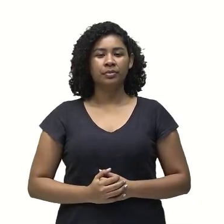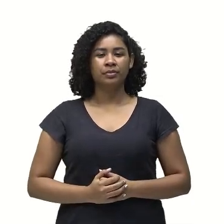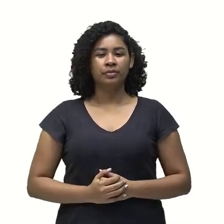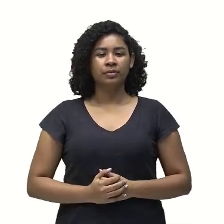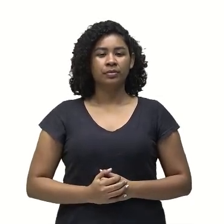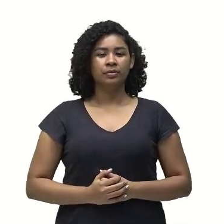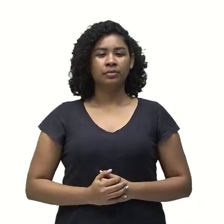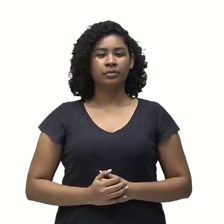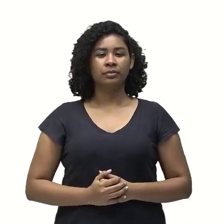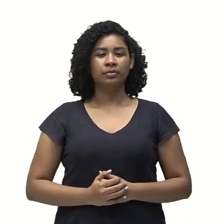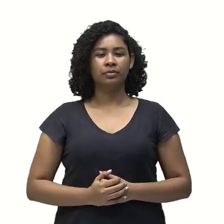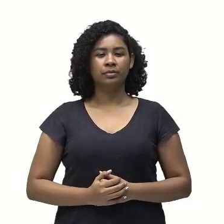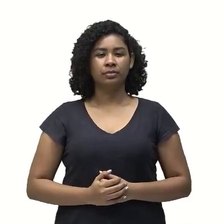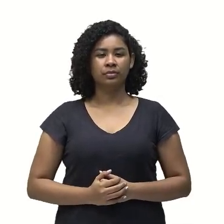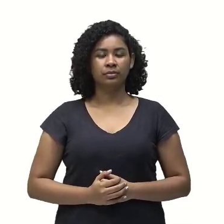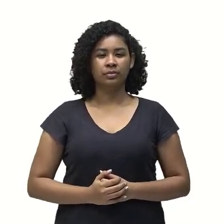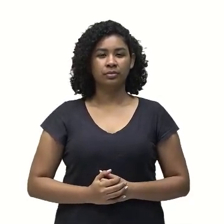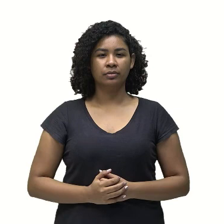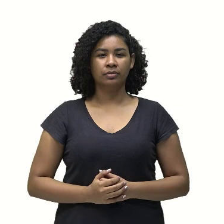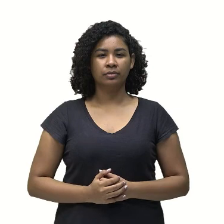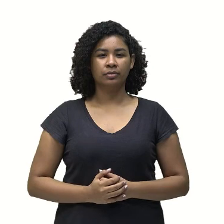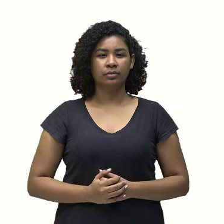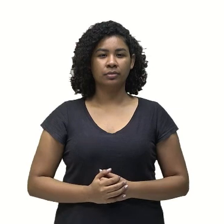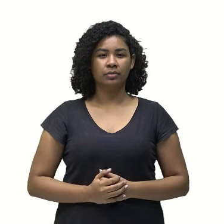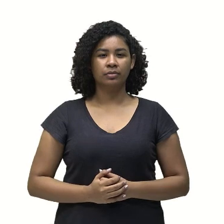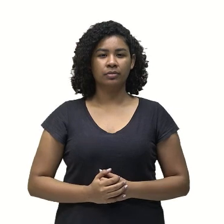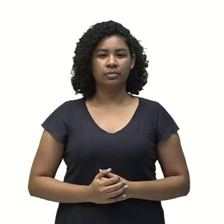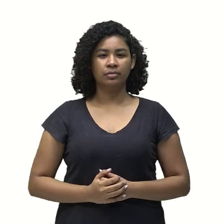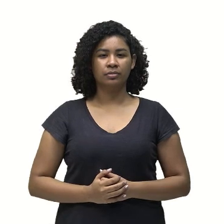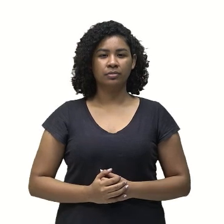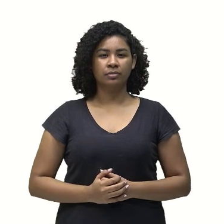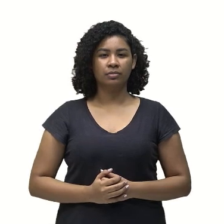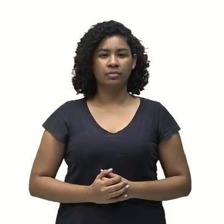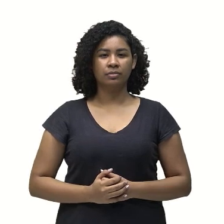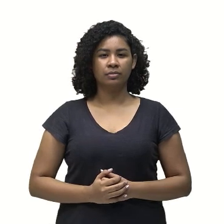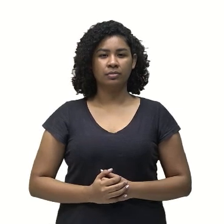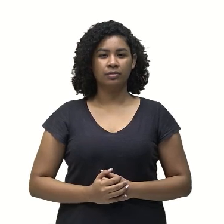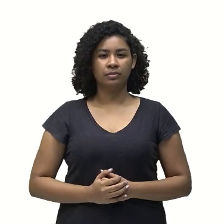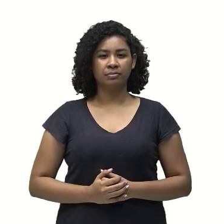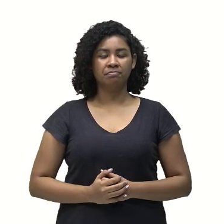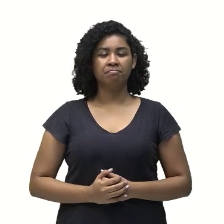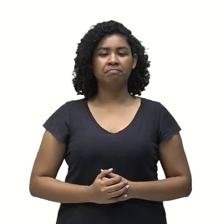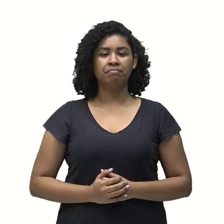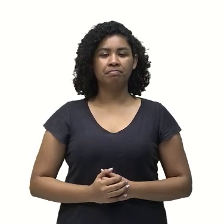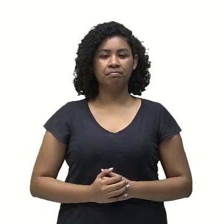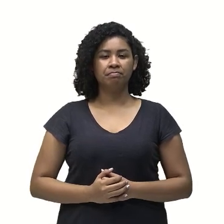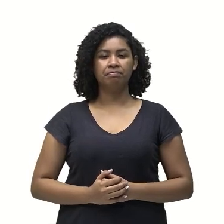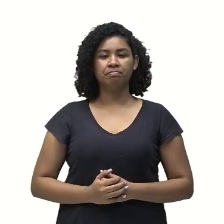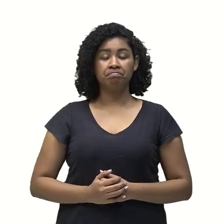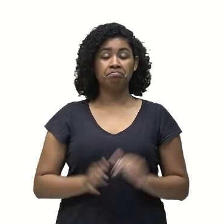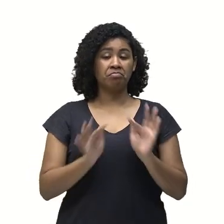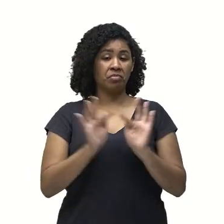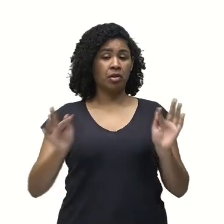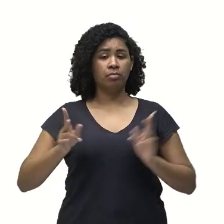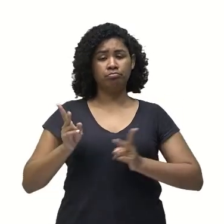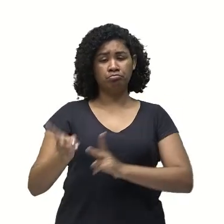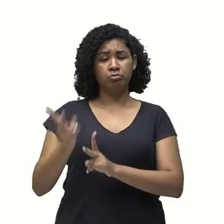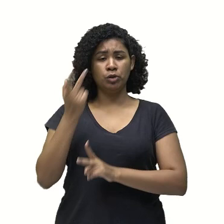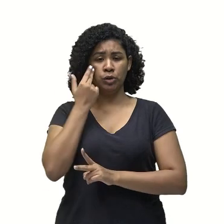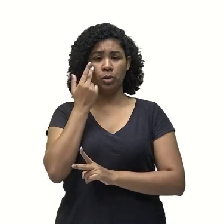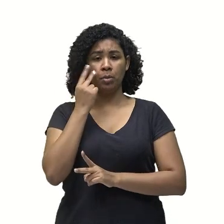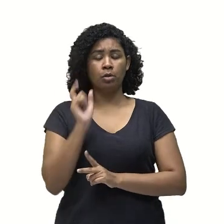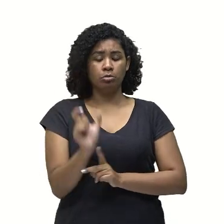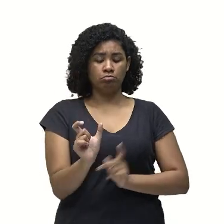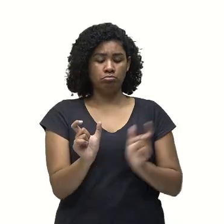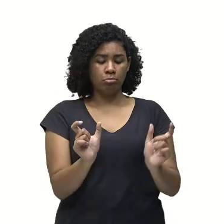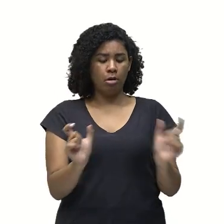Opa, tem aqui. Pronto. E o resto da frase fica lá da mesma forma como